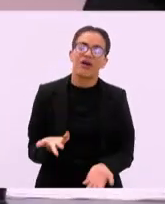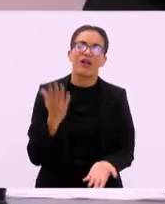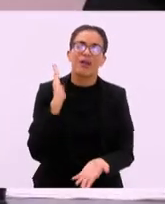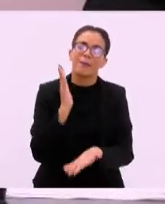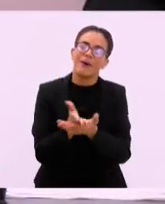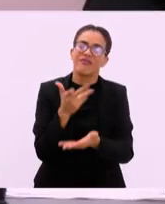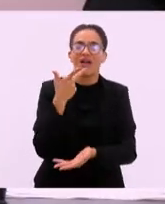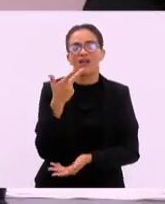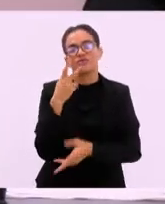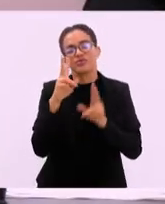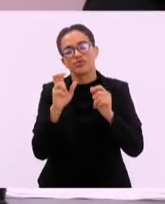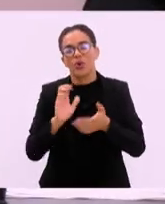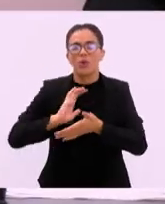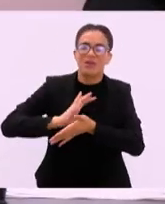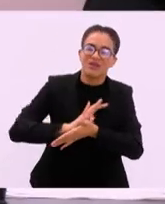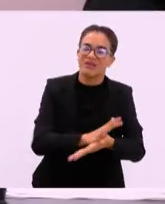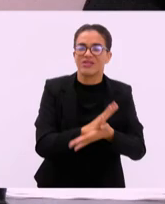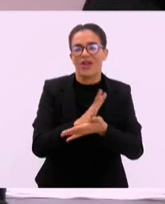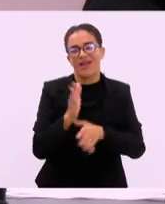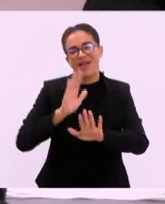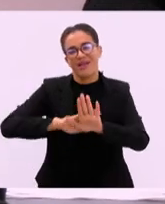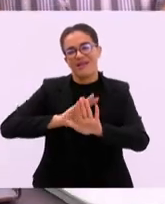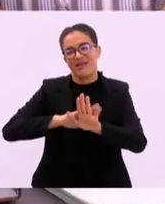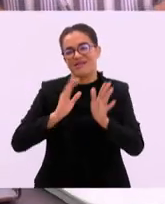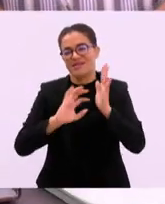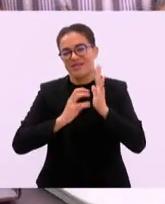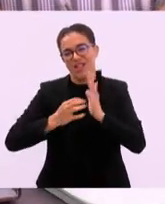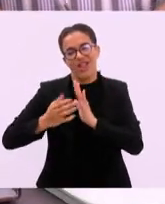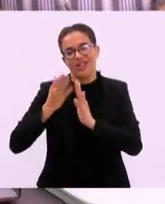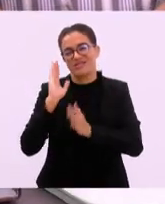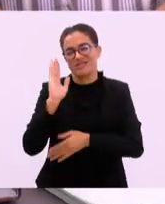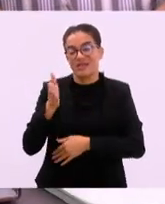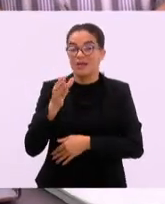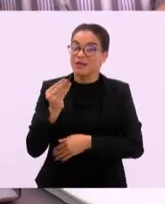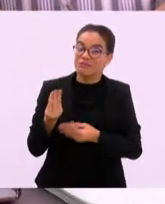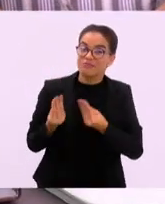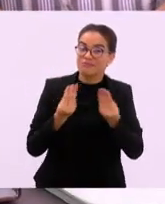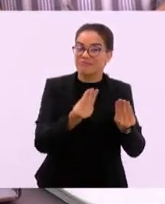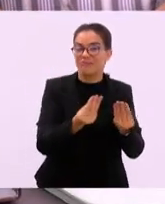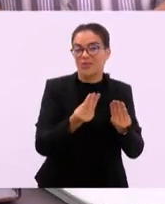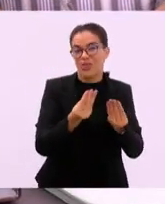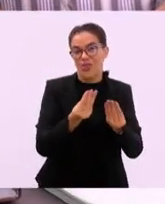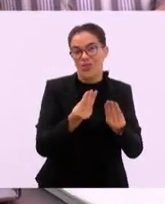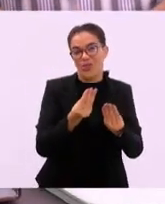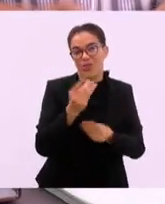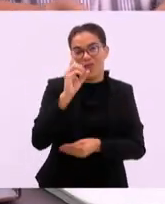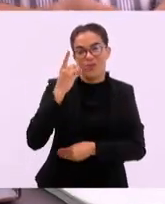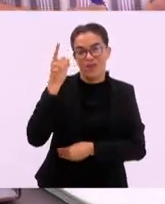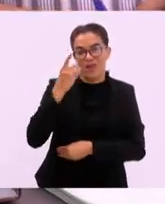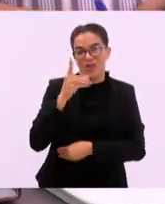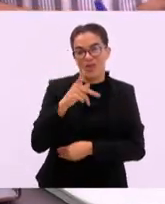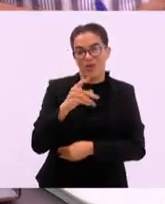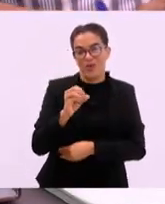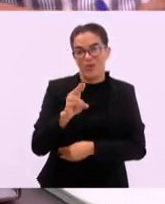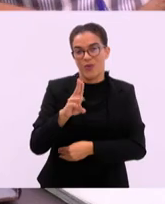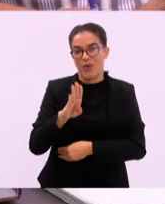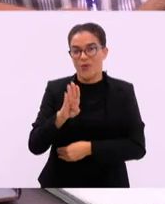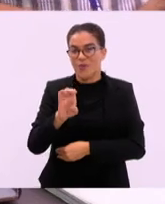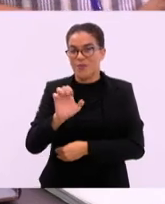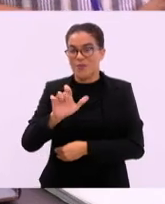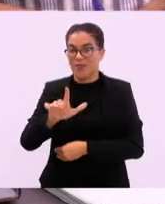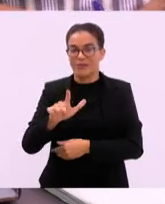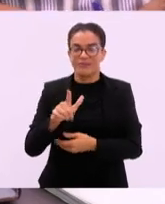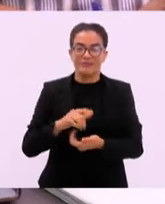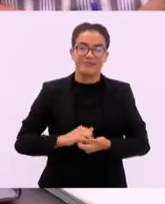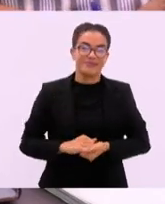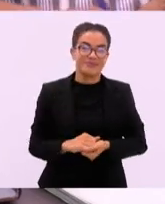cara. Acabamos de falar isso. Vamos ver se é a intolerância, dando com a autoria o deputado Felipe Poubel. Pois é. E